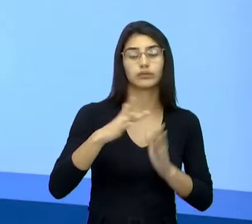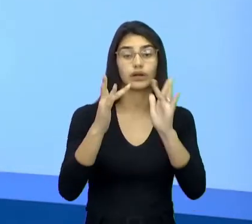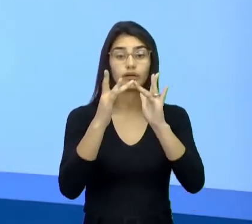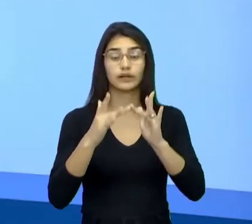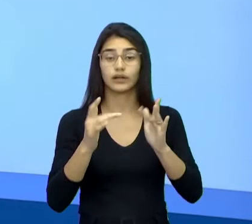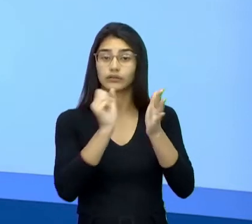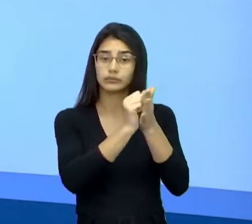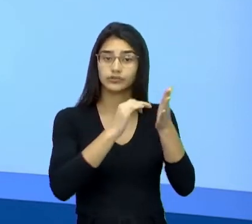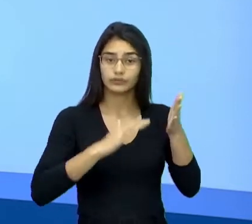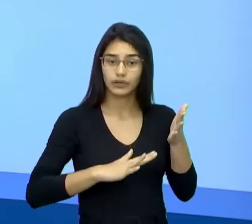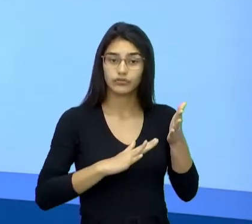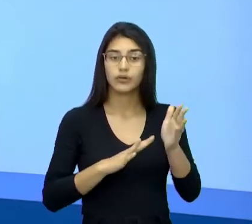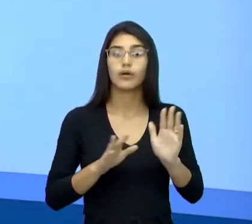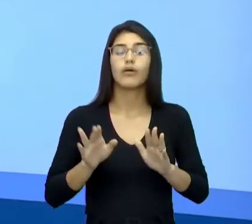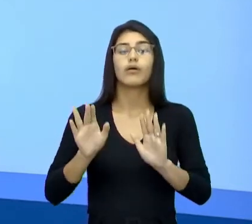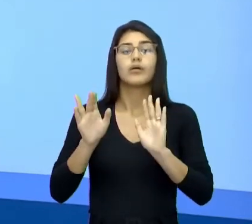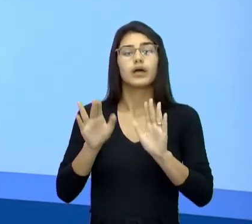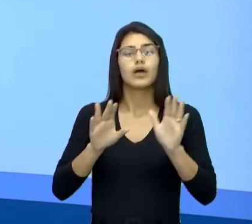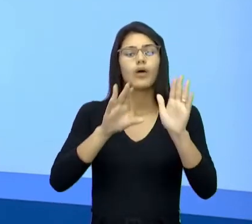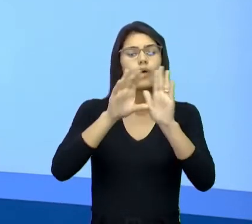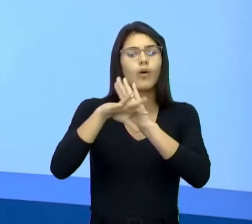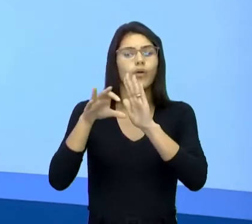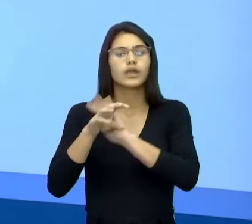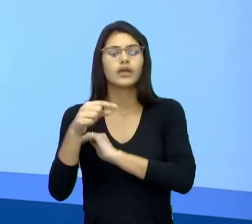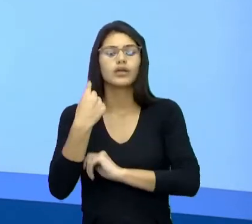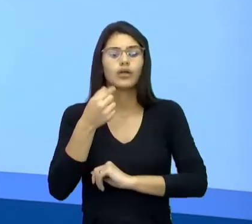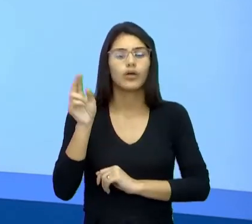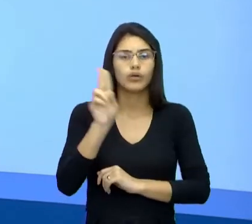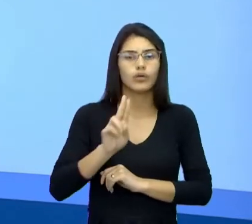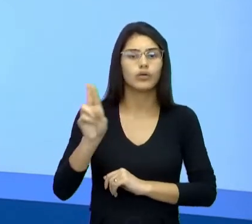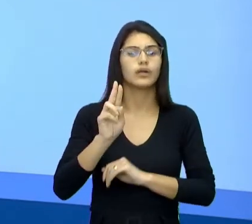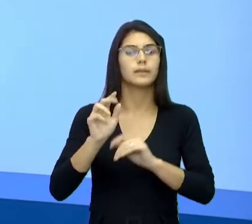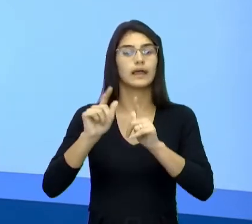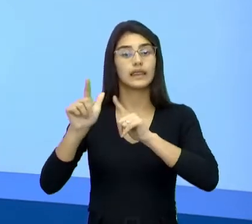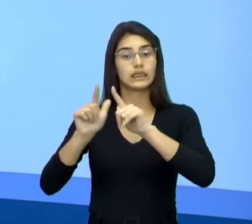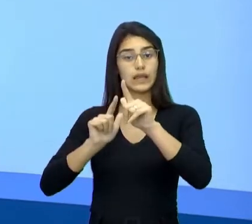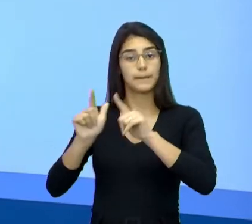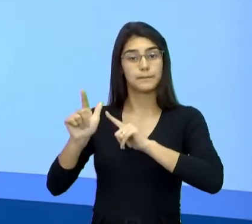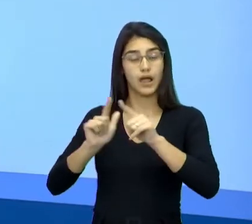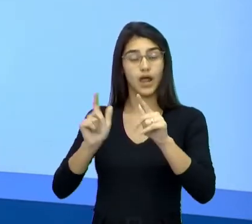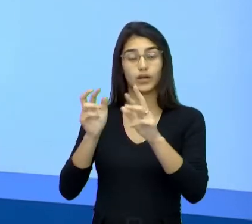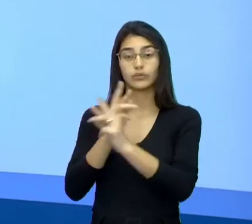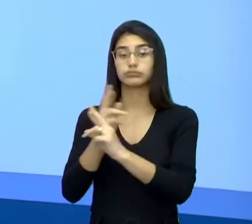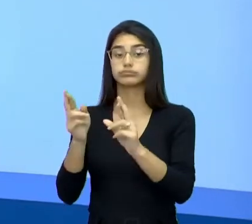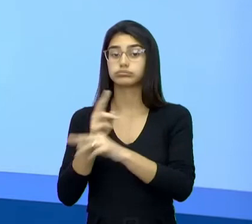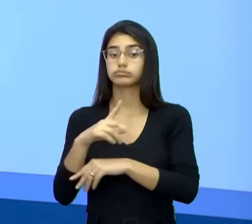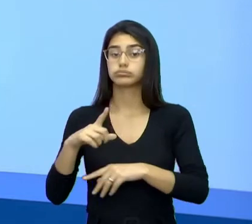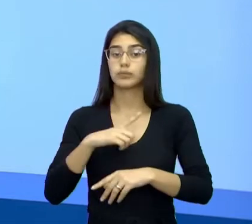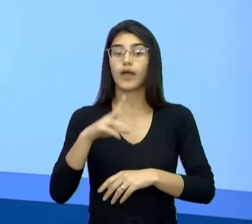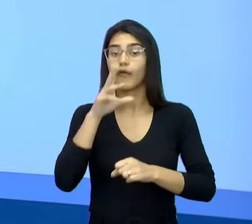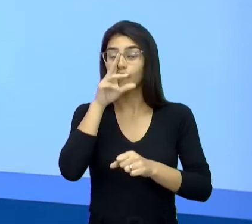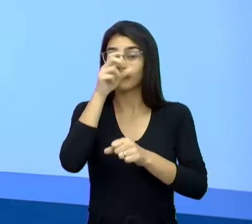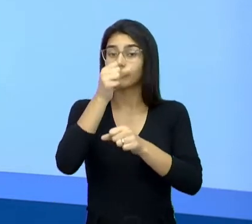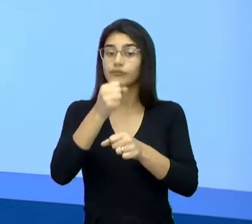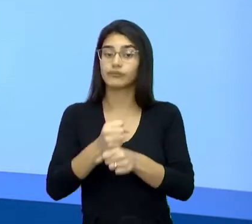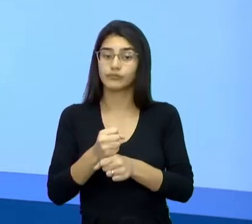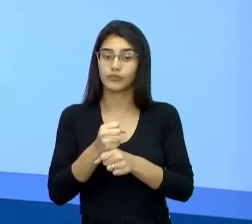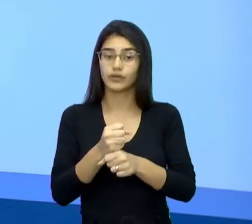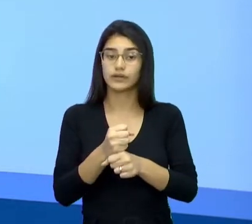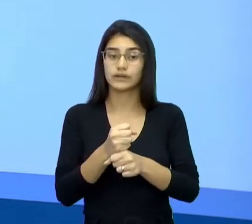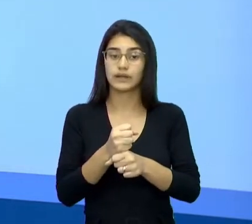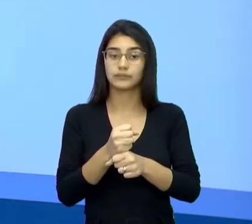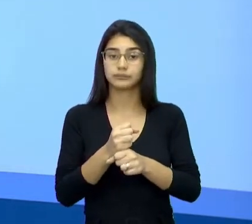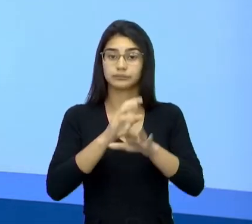uma atividade. Mas o contexto que a gente usa para trabalho envolve força, ponto